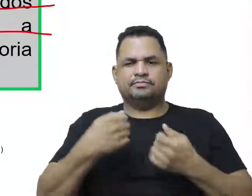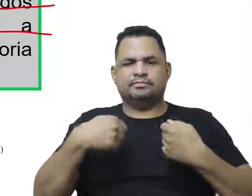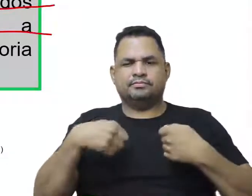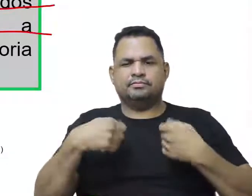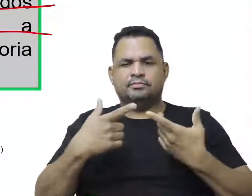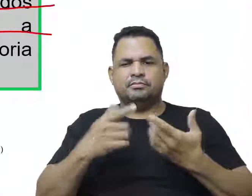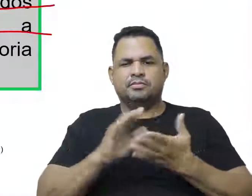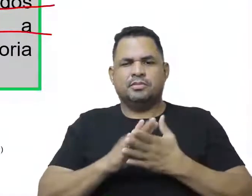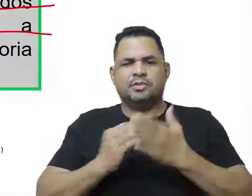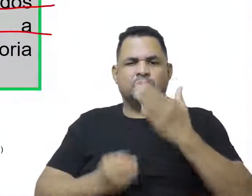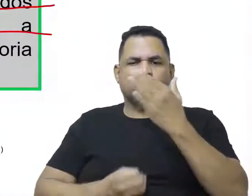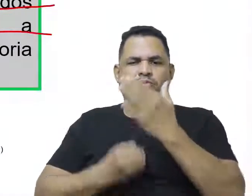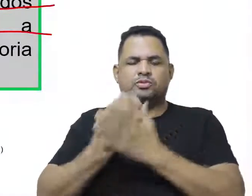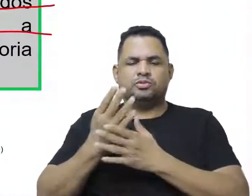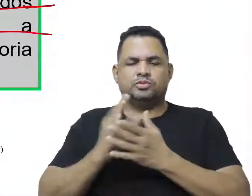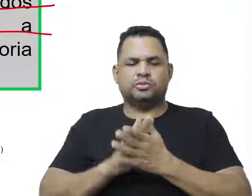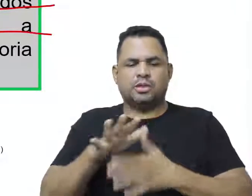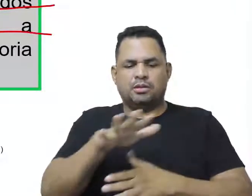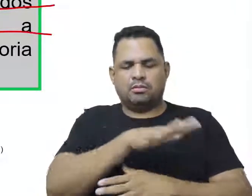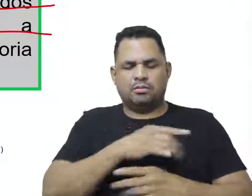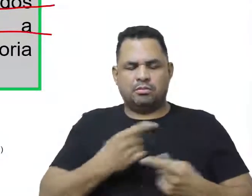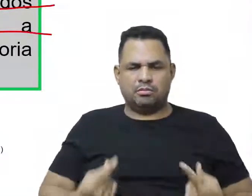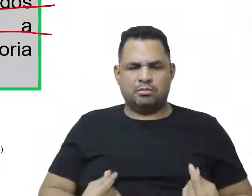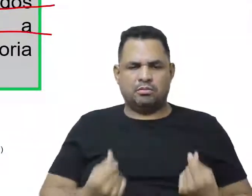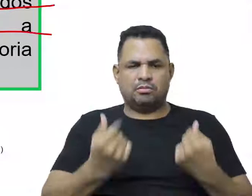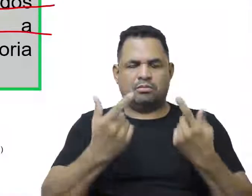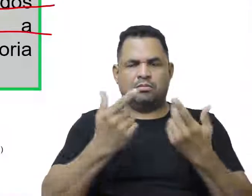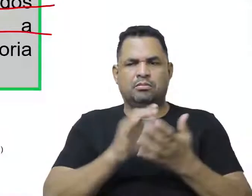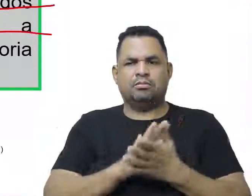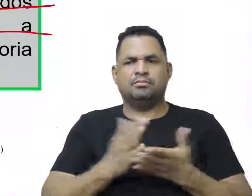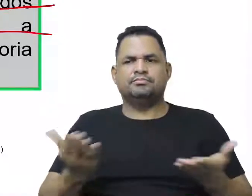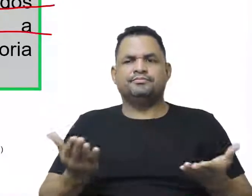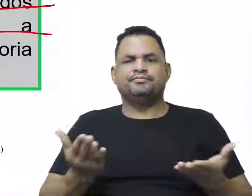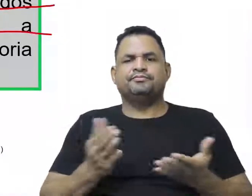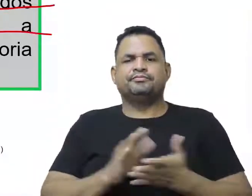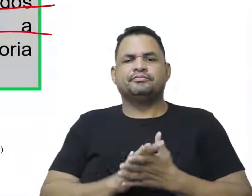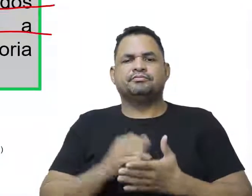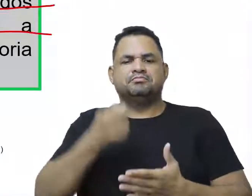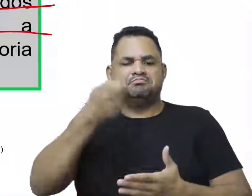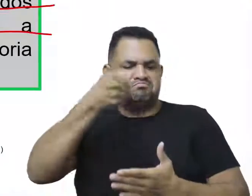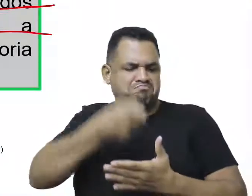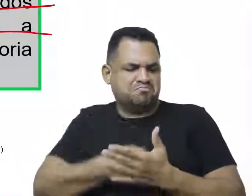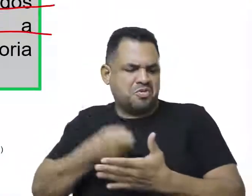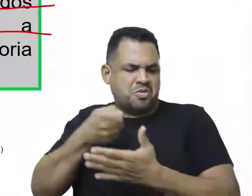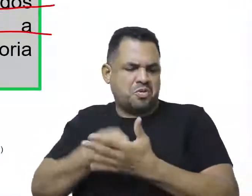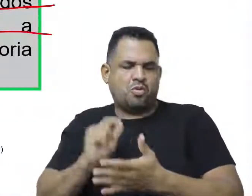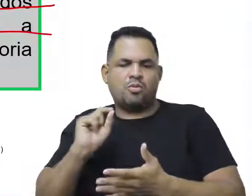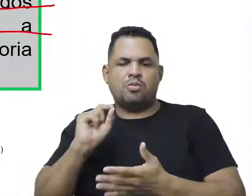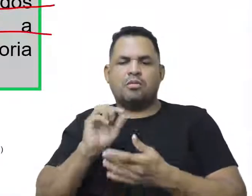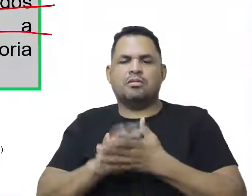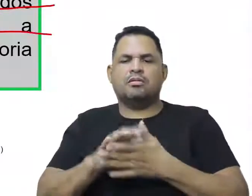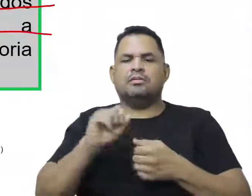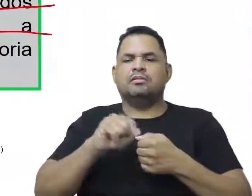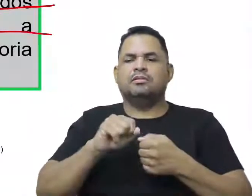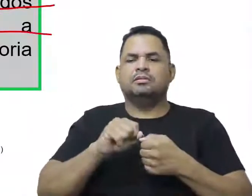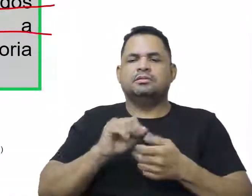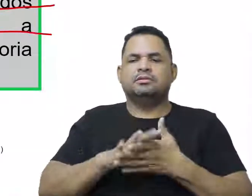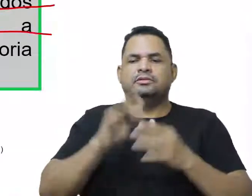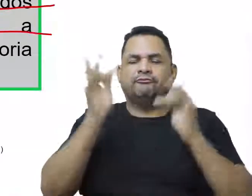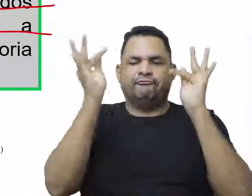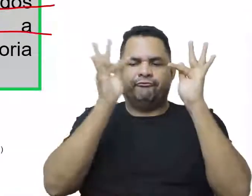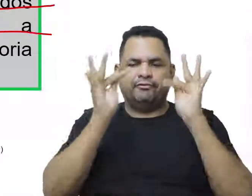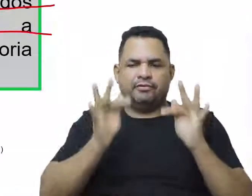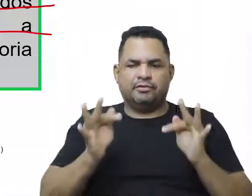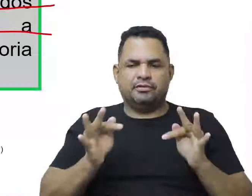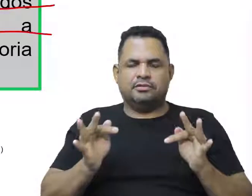ela acaba sendo criada pelo mercado no mercado inclusive Edita o que que vai te fazer feliz o que que não